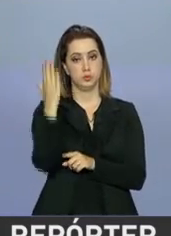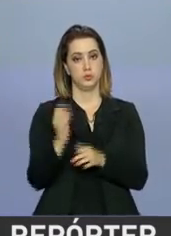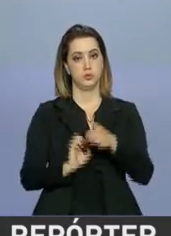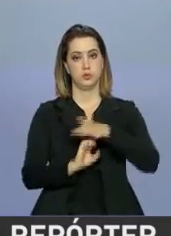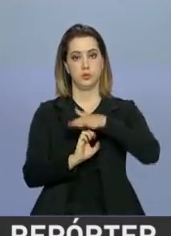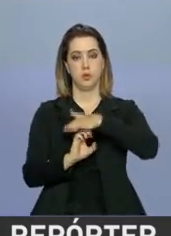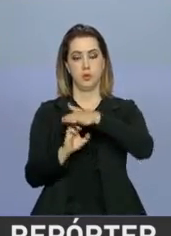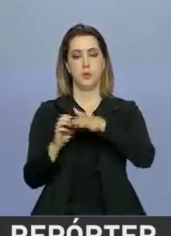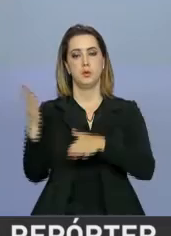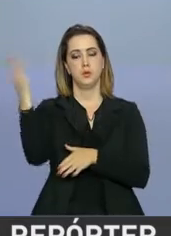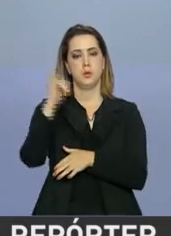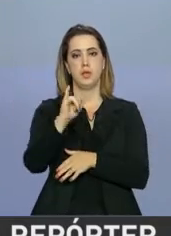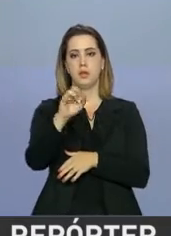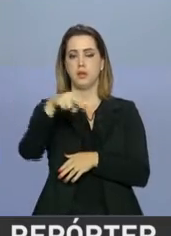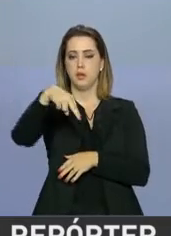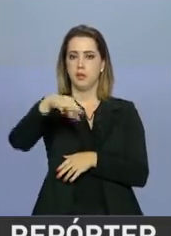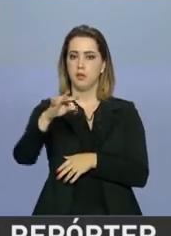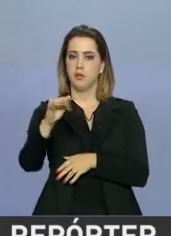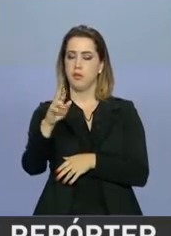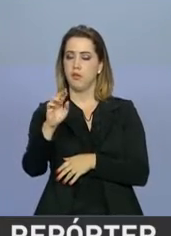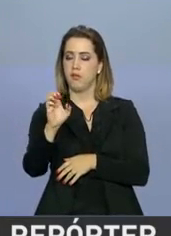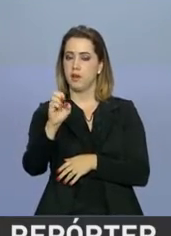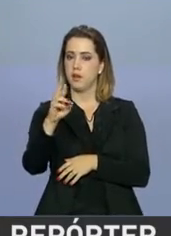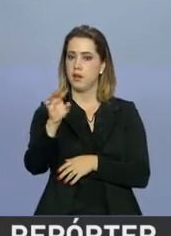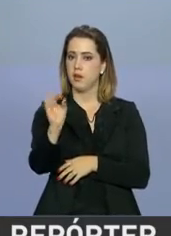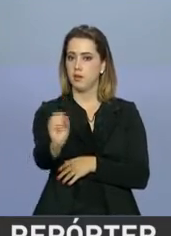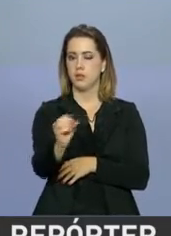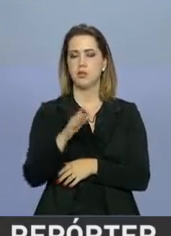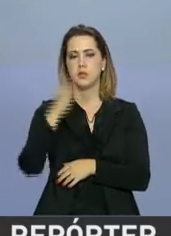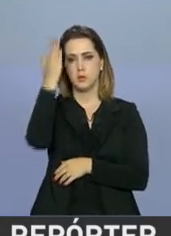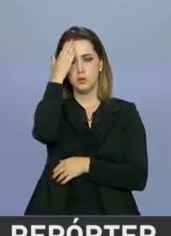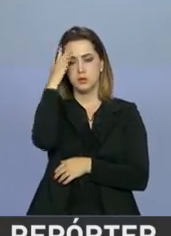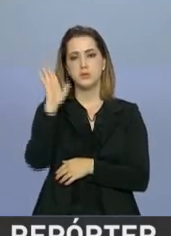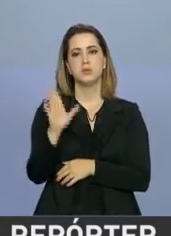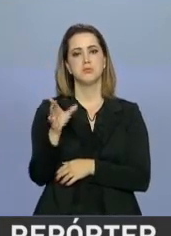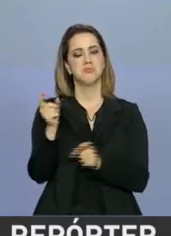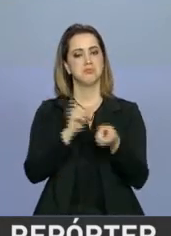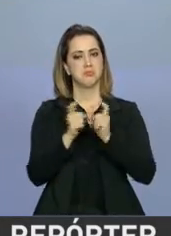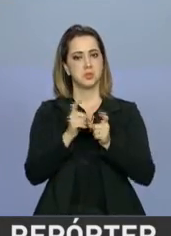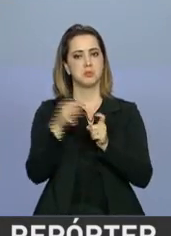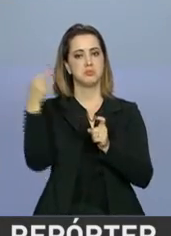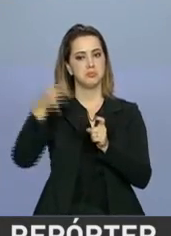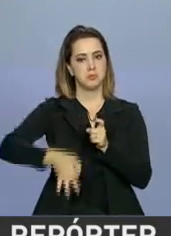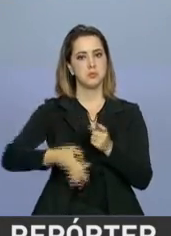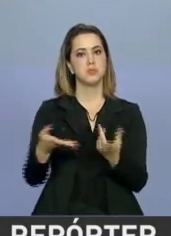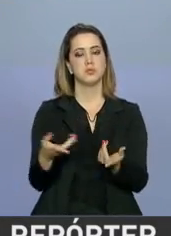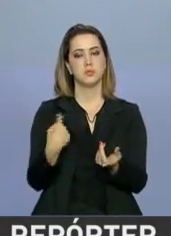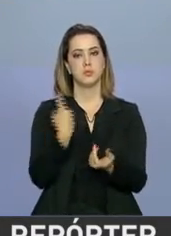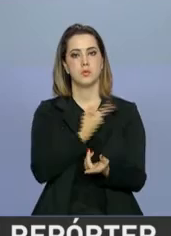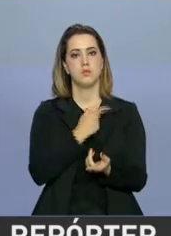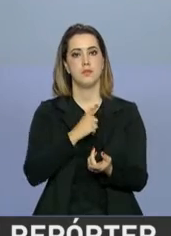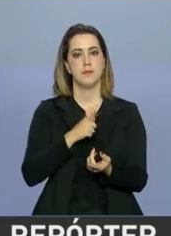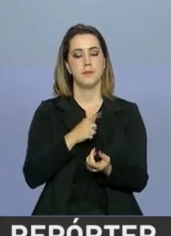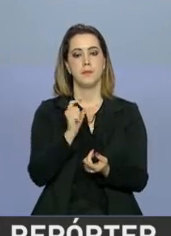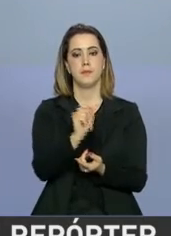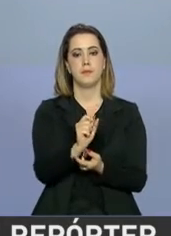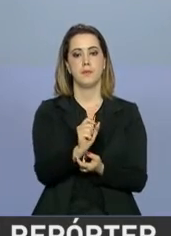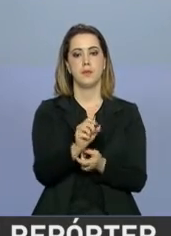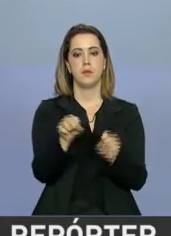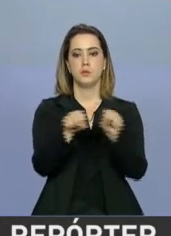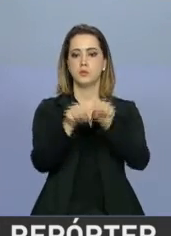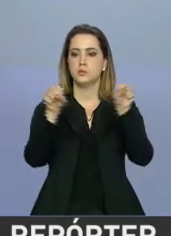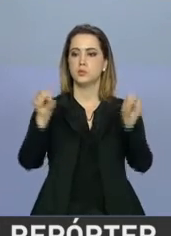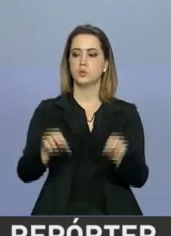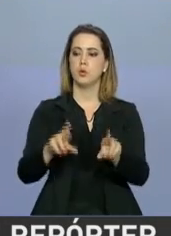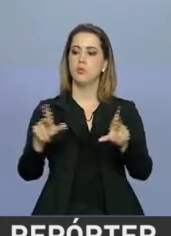de excelência que nós respeitamos muito e que sabe administrar os nossos aeroportos também, né, nós temos um sistema misto